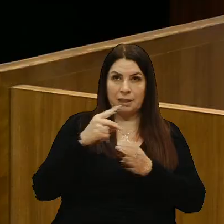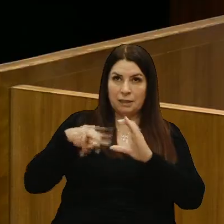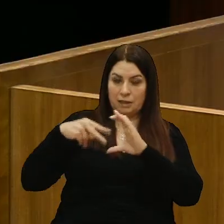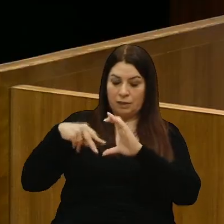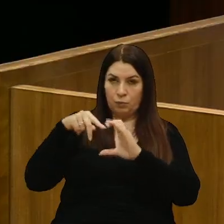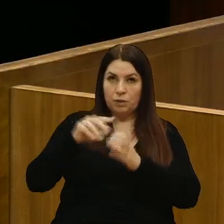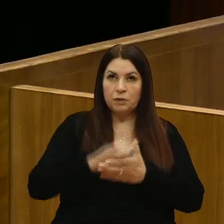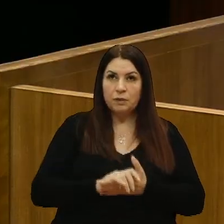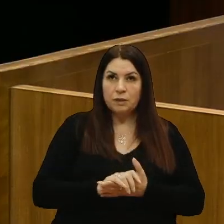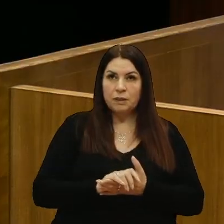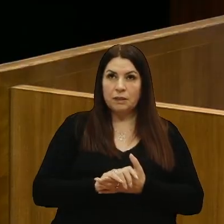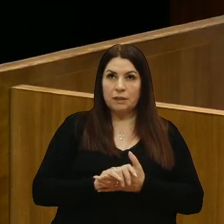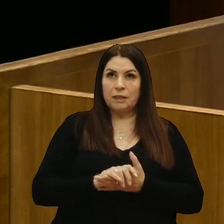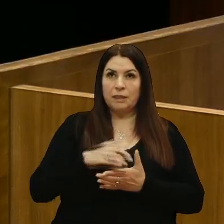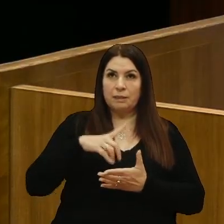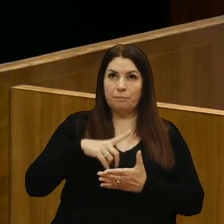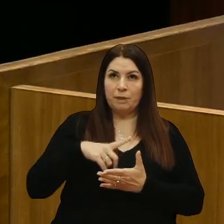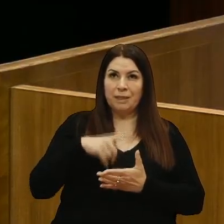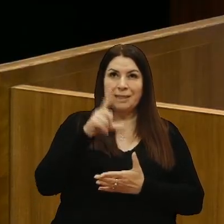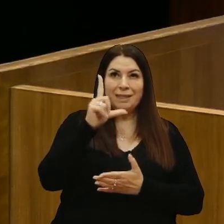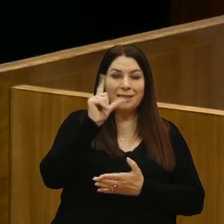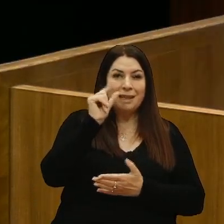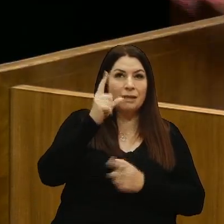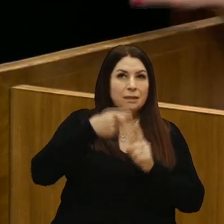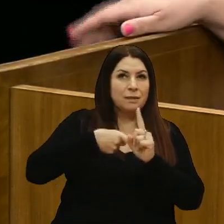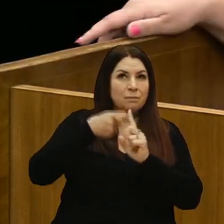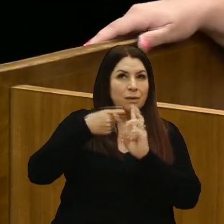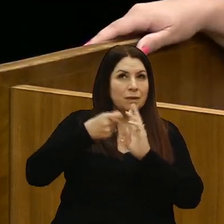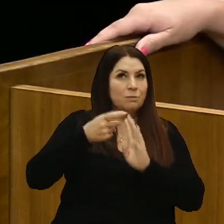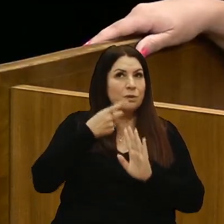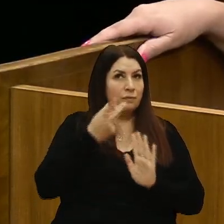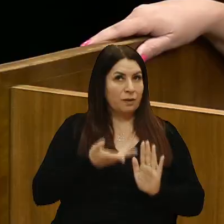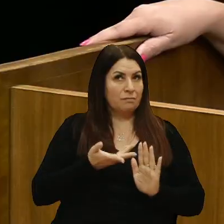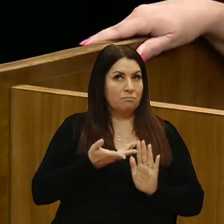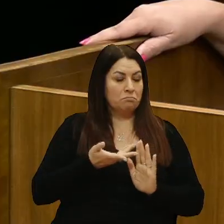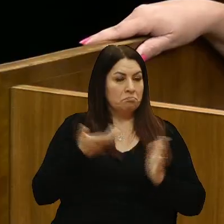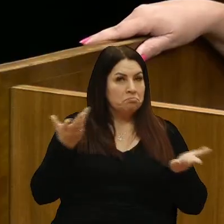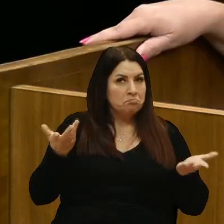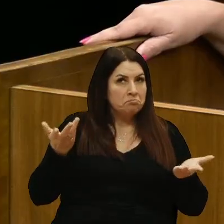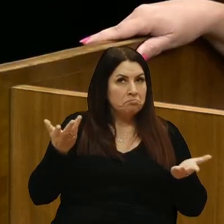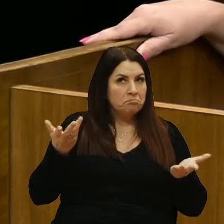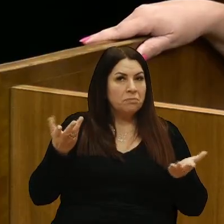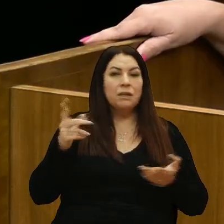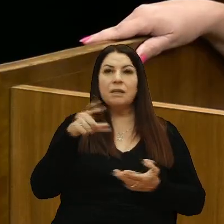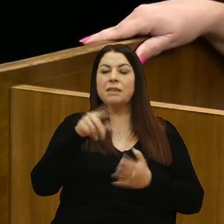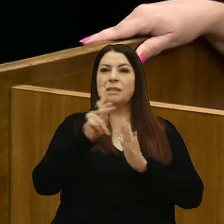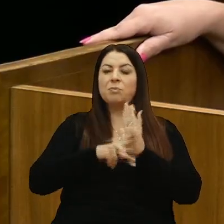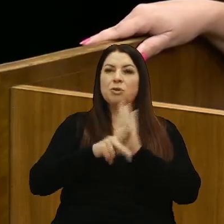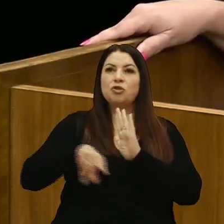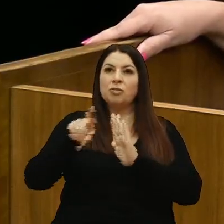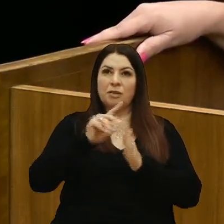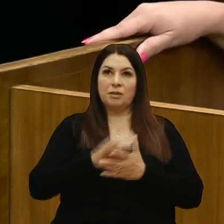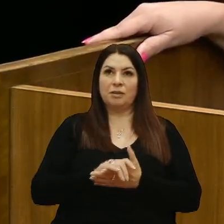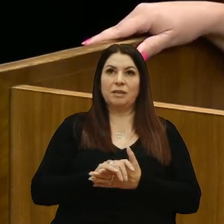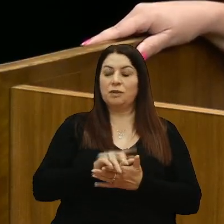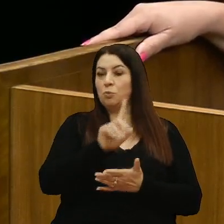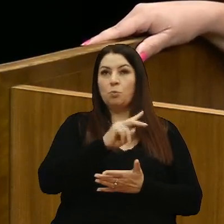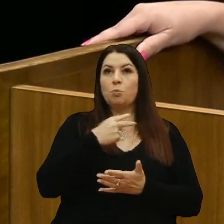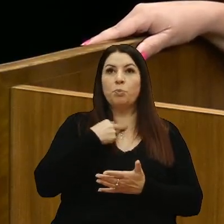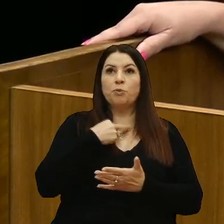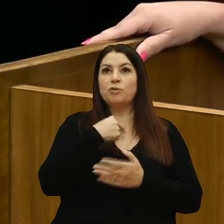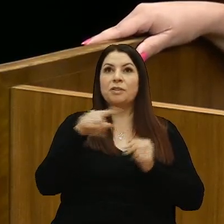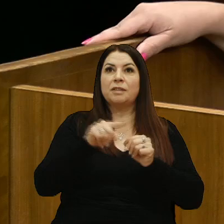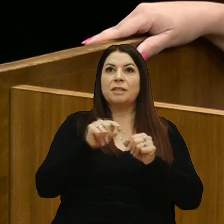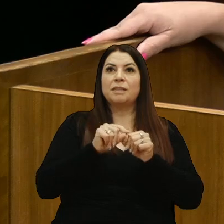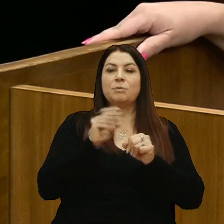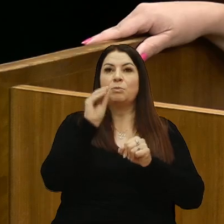de Vereadores, 10 meses estamos falando, será que esse projeto não poderia ter